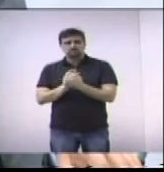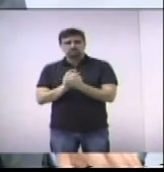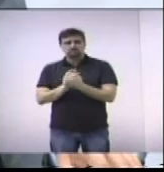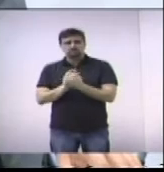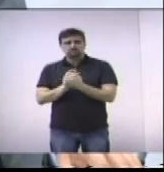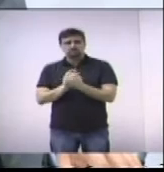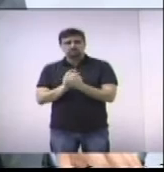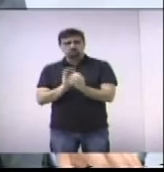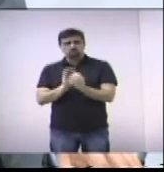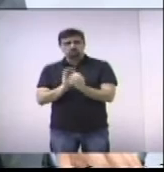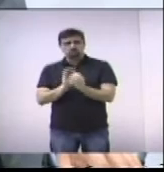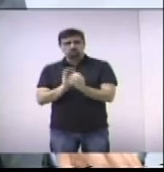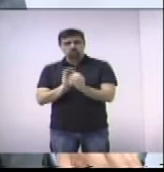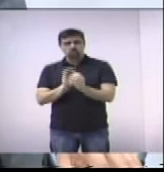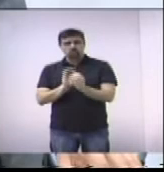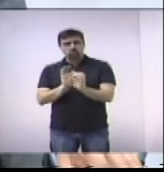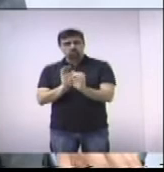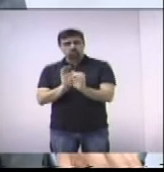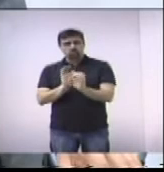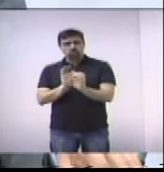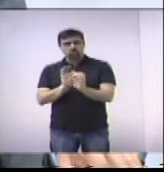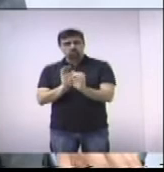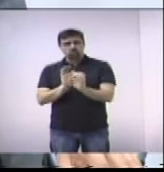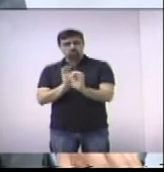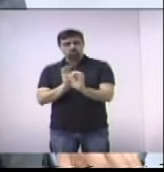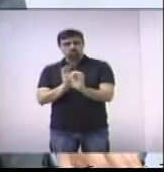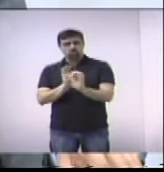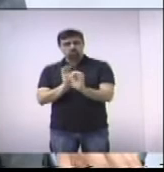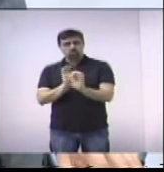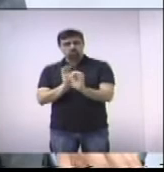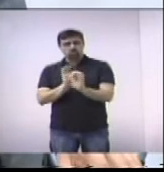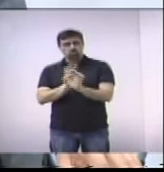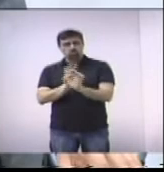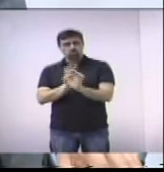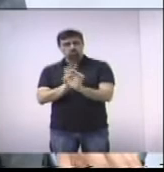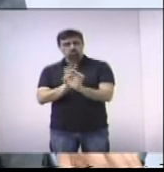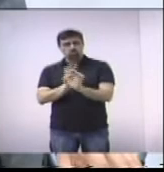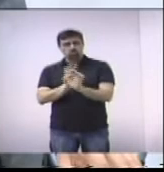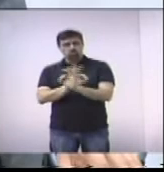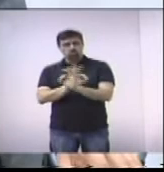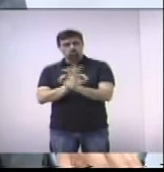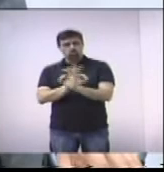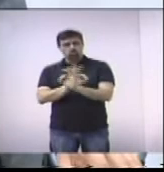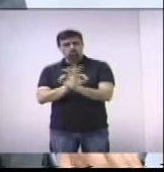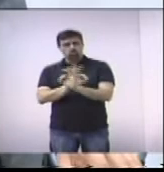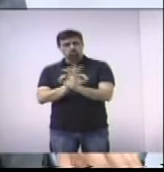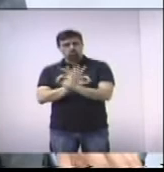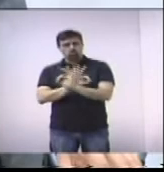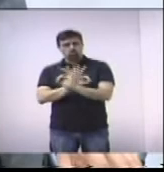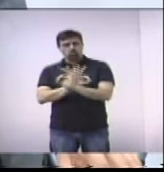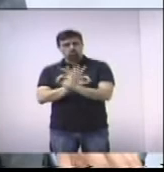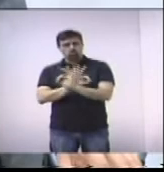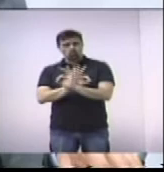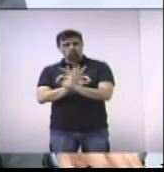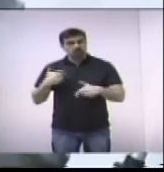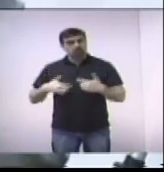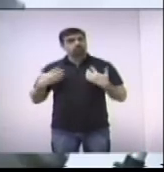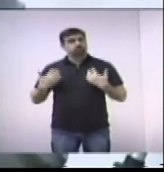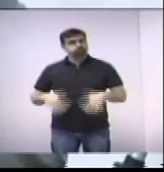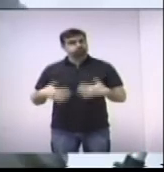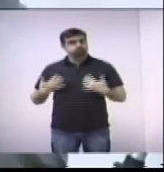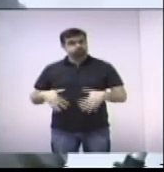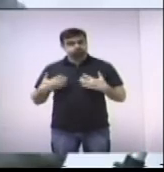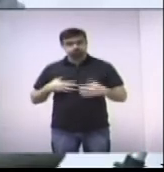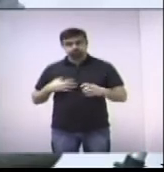respeito aos outros colegas que já passaram por aqui. E nessa briga...